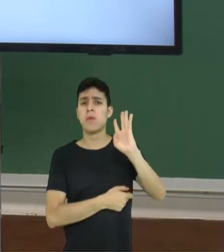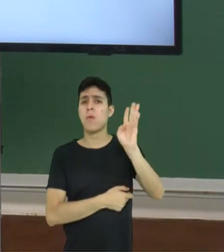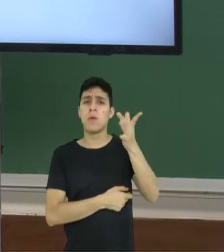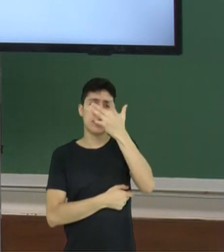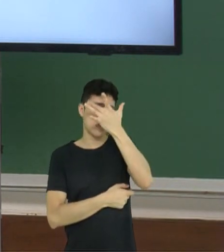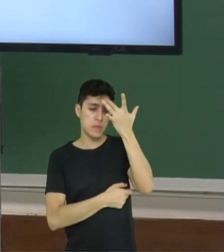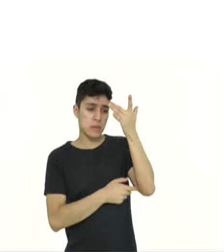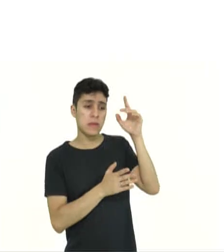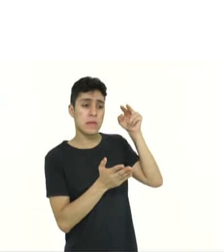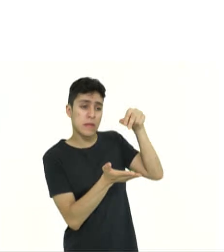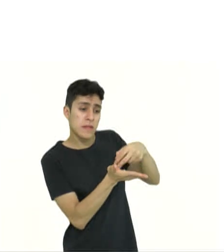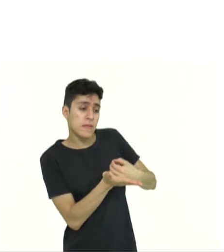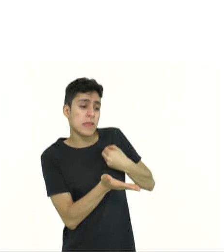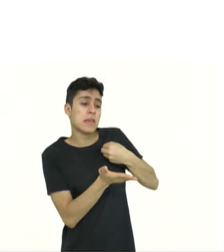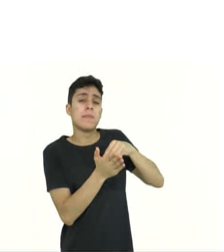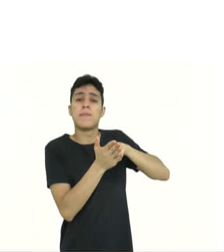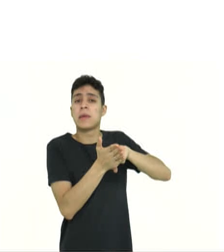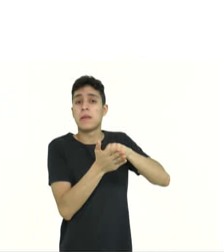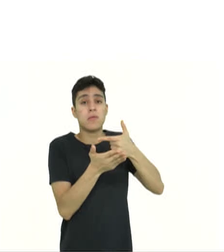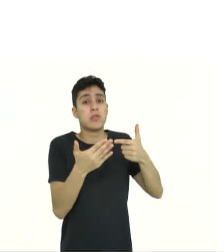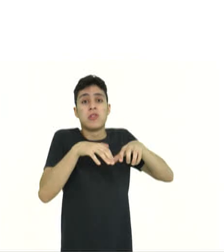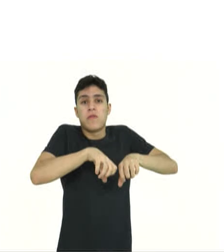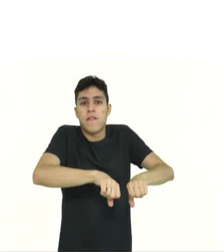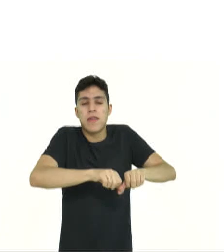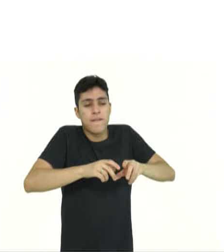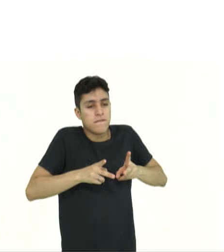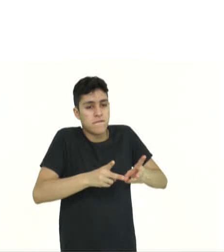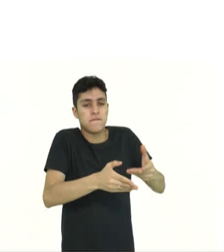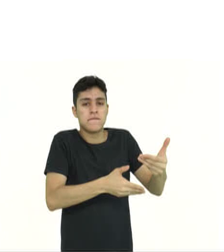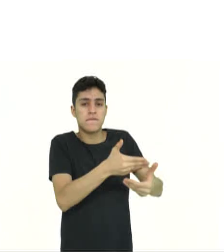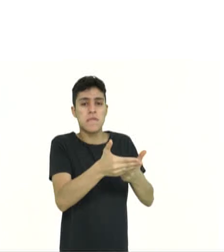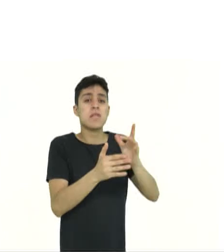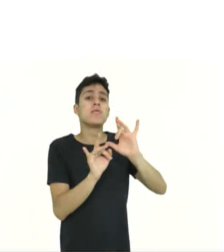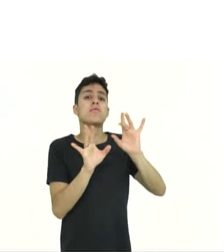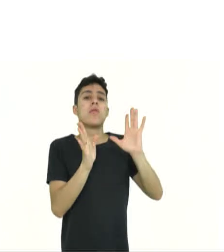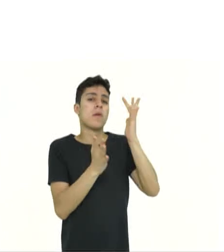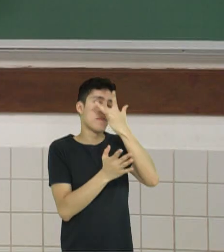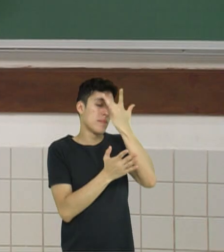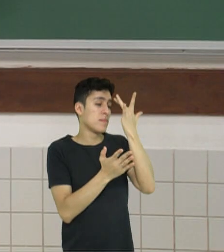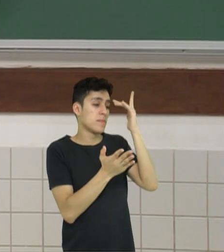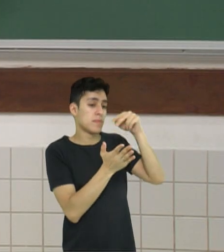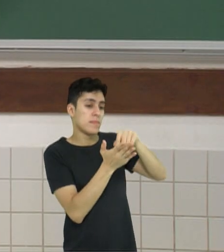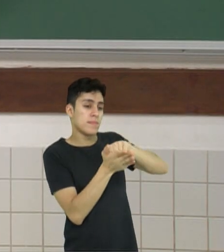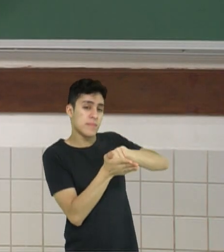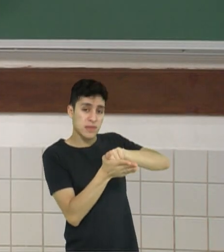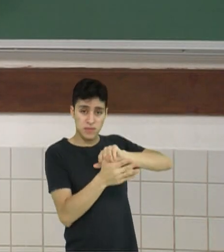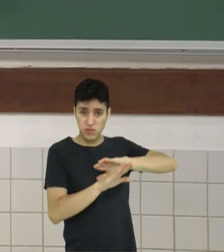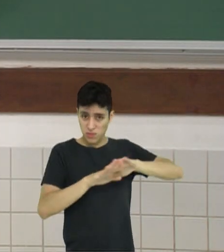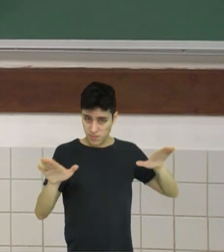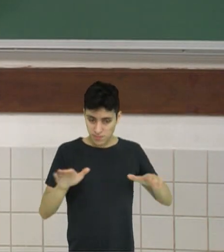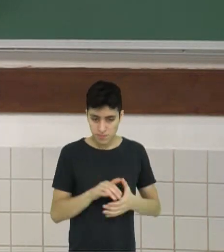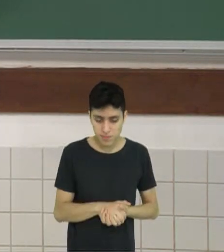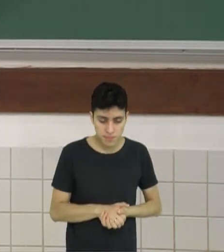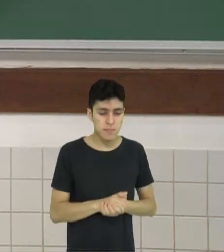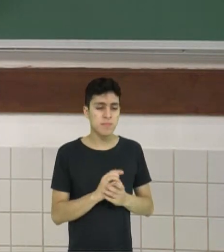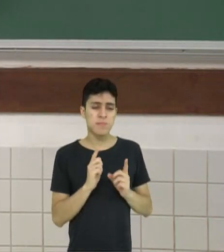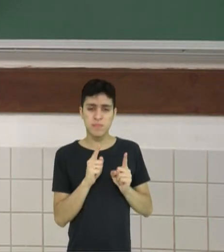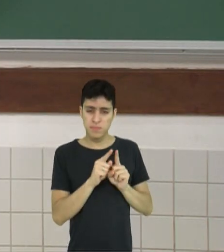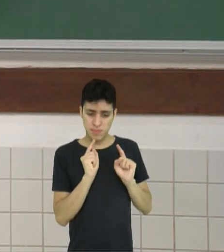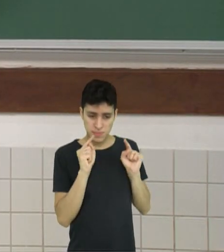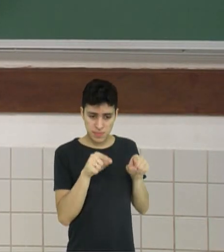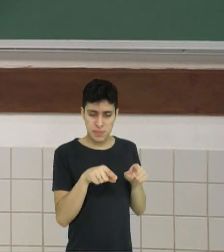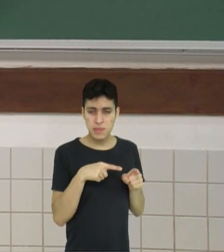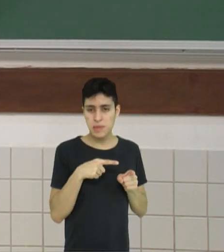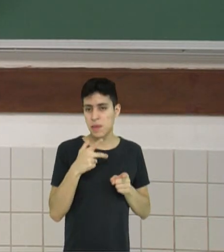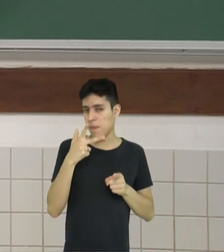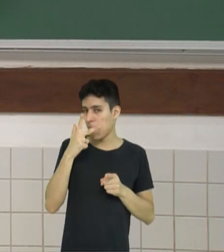população. Não possui população residente fixa, apenas pesquisadores. E, além disso, é a proibição, né, da